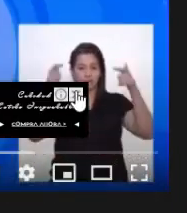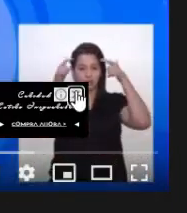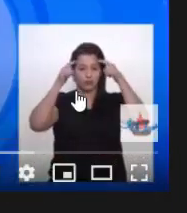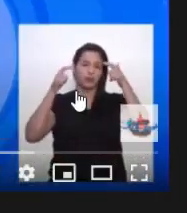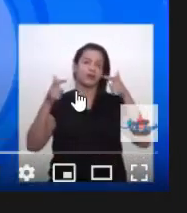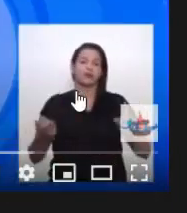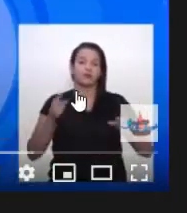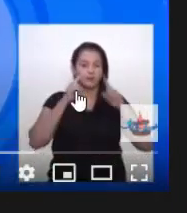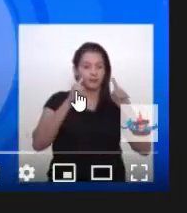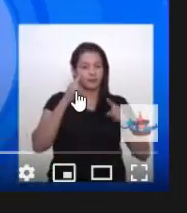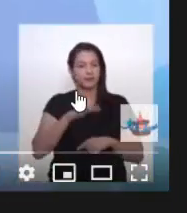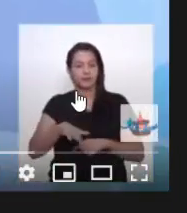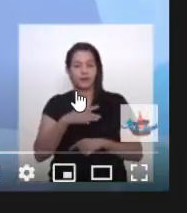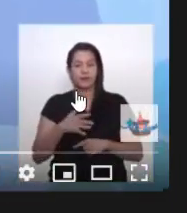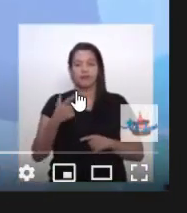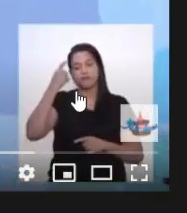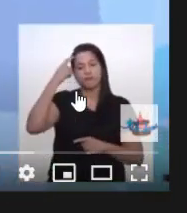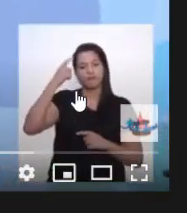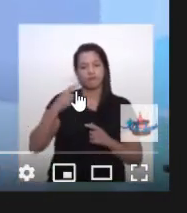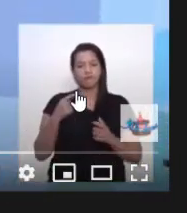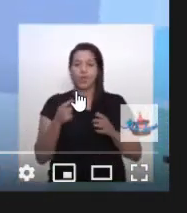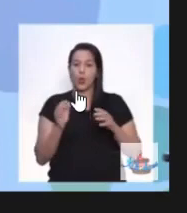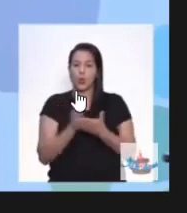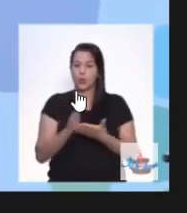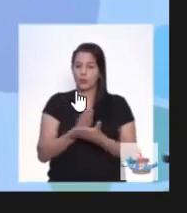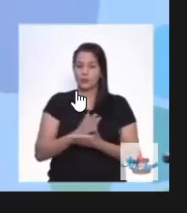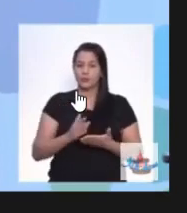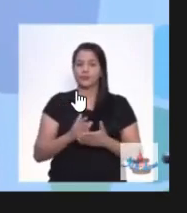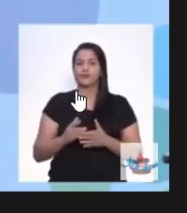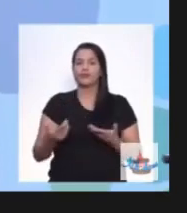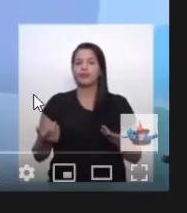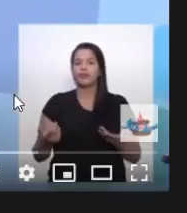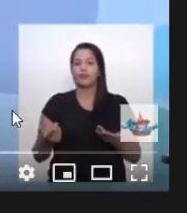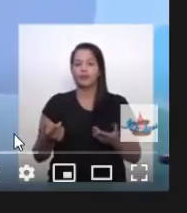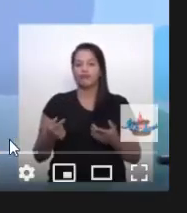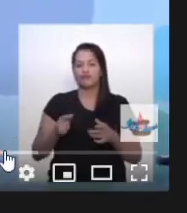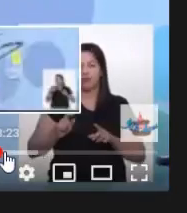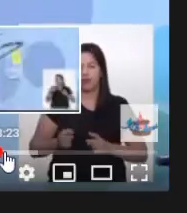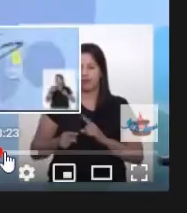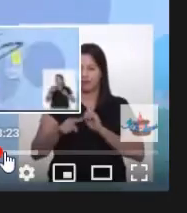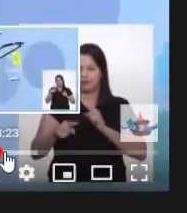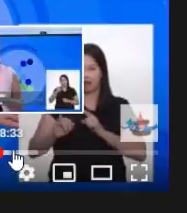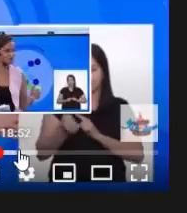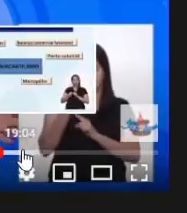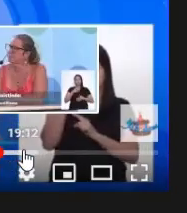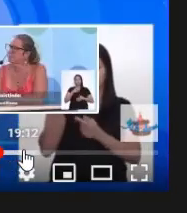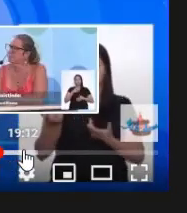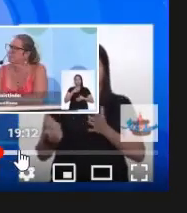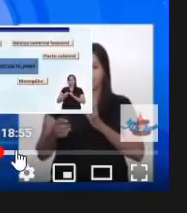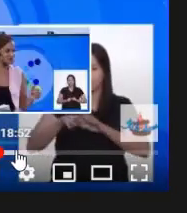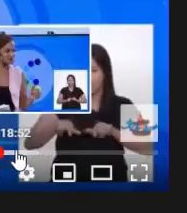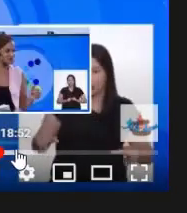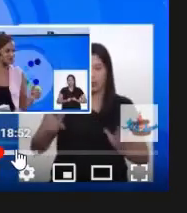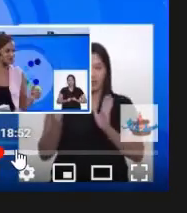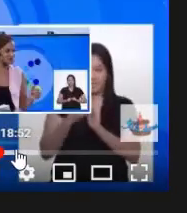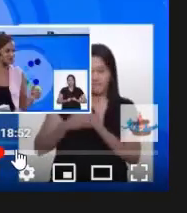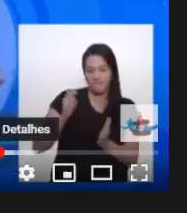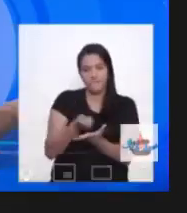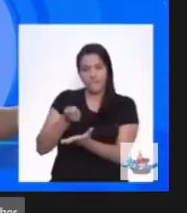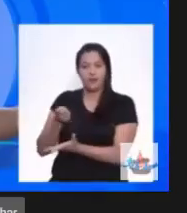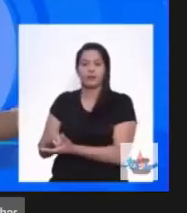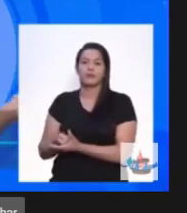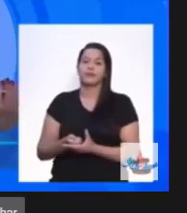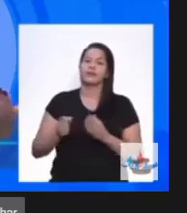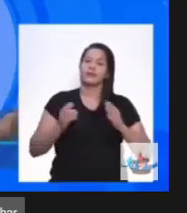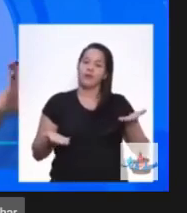rei absolutista, ele cria algumas taxas alfandegárias para que o seu Estado tenha muito mais acúmulos de metais preciosos. Então, ele cria uma série de taxas alfandegárias, né?